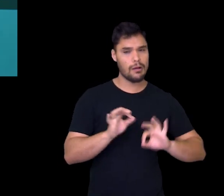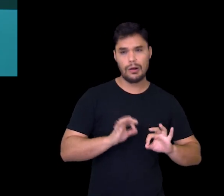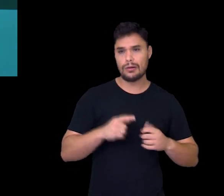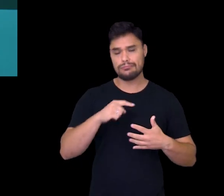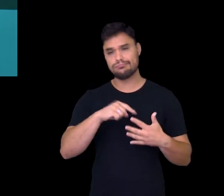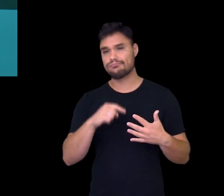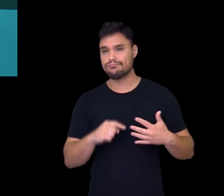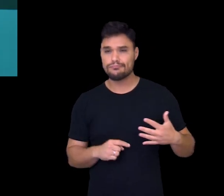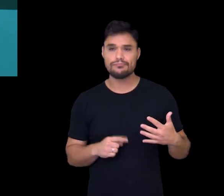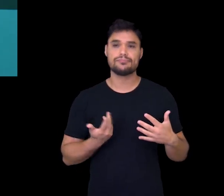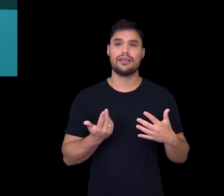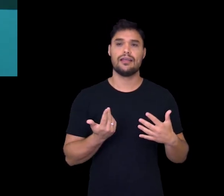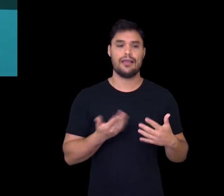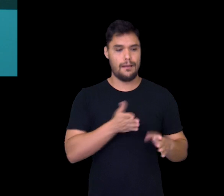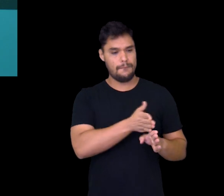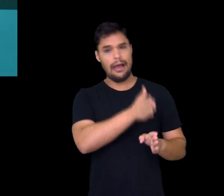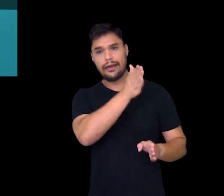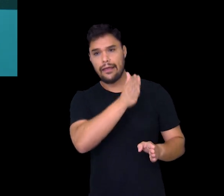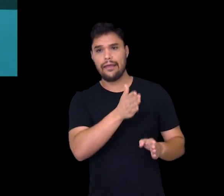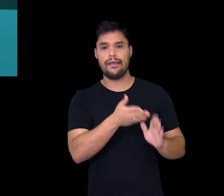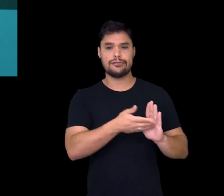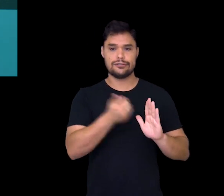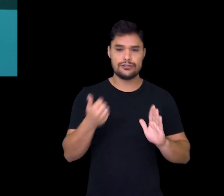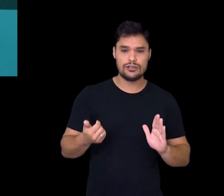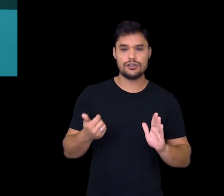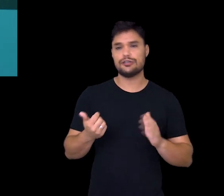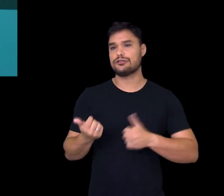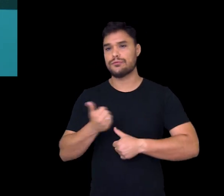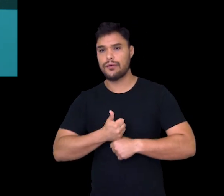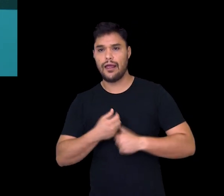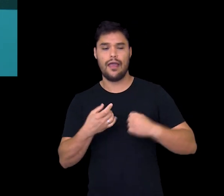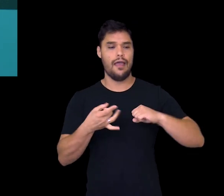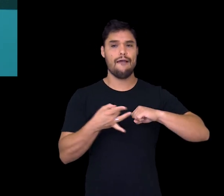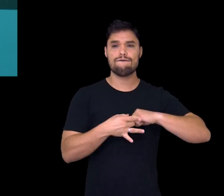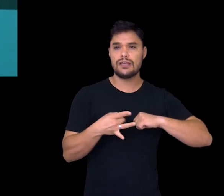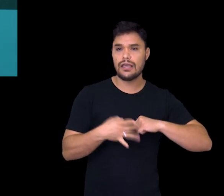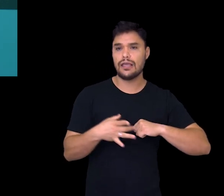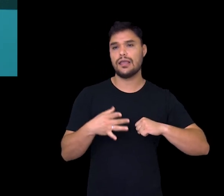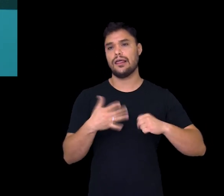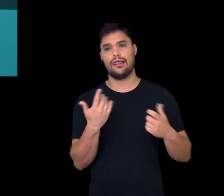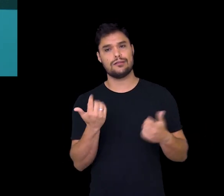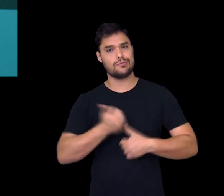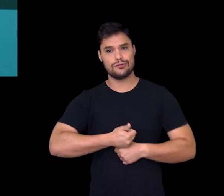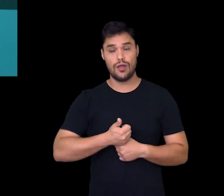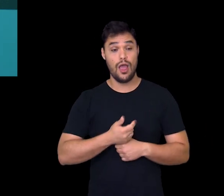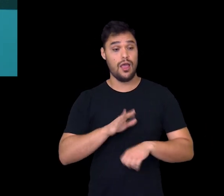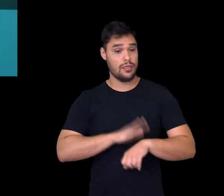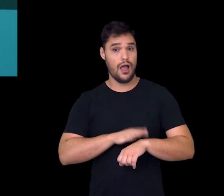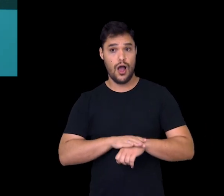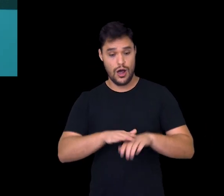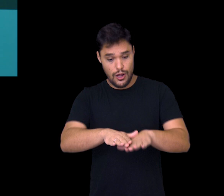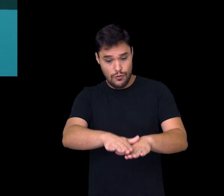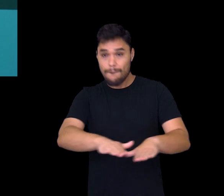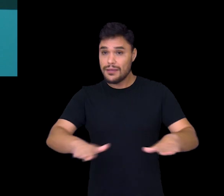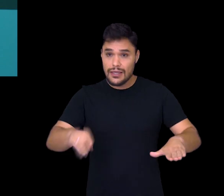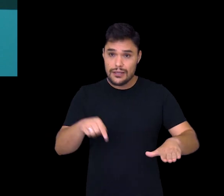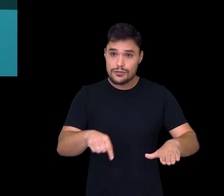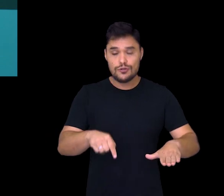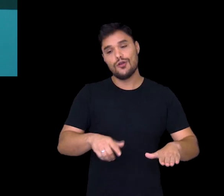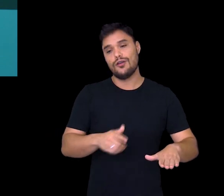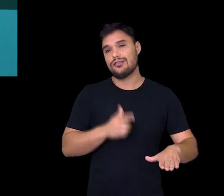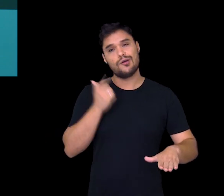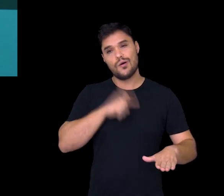transferir paredes inteiras, vidraçarias inteiras e tal, quando chegou na hora do piso, que era a última coisa, não dava para restaurar